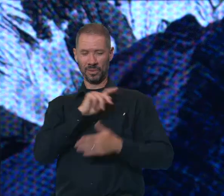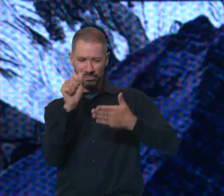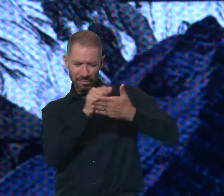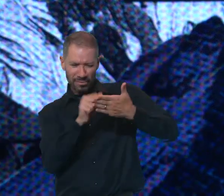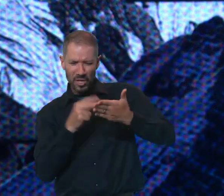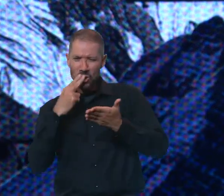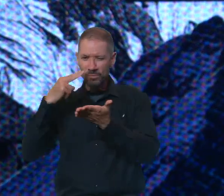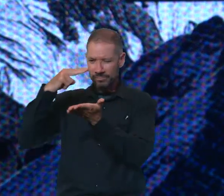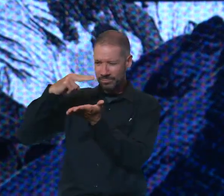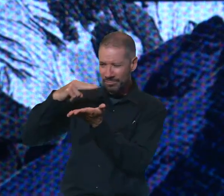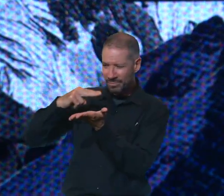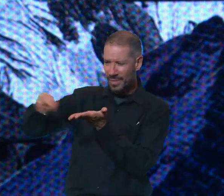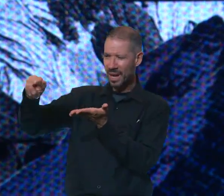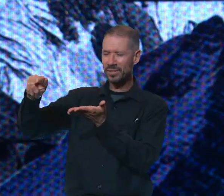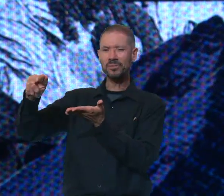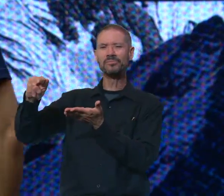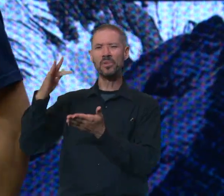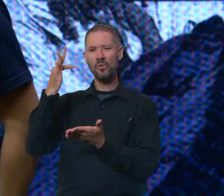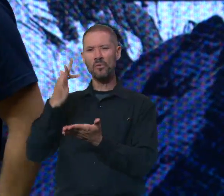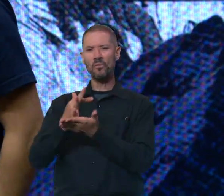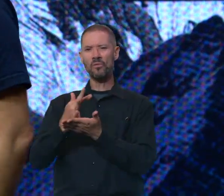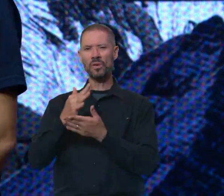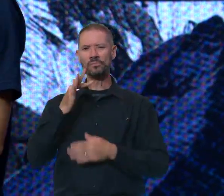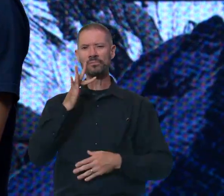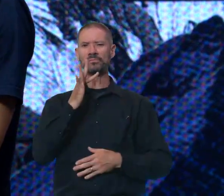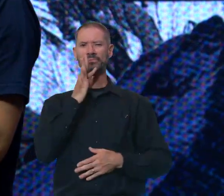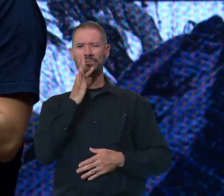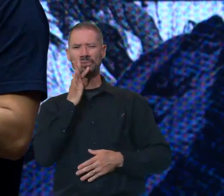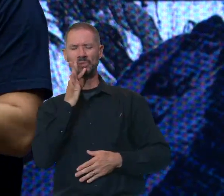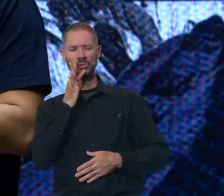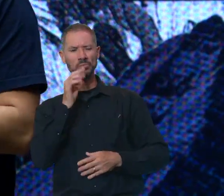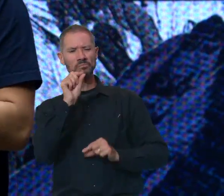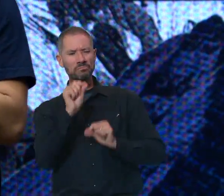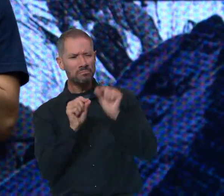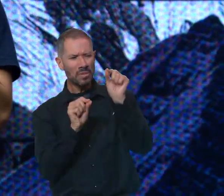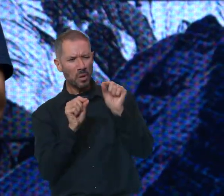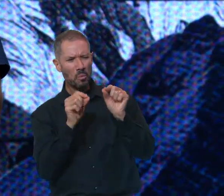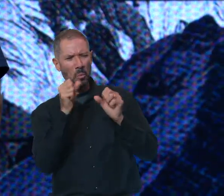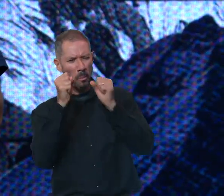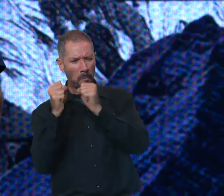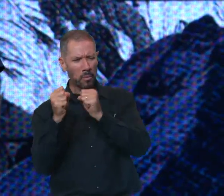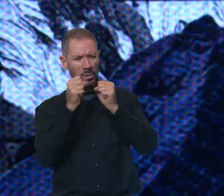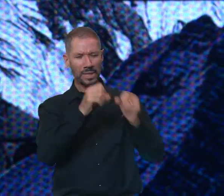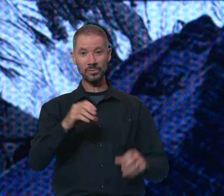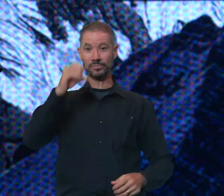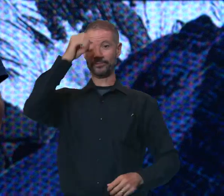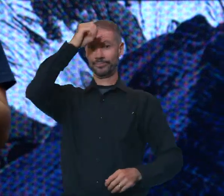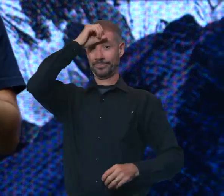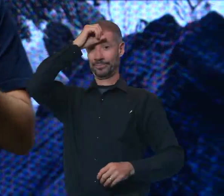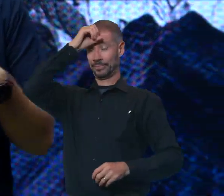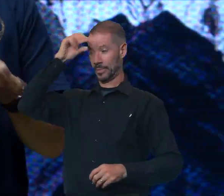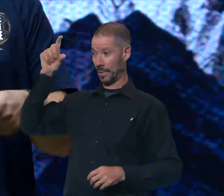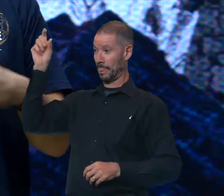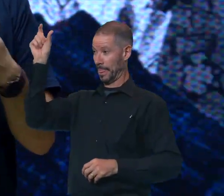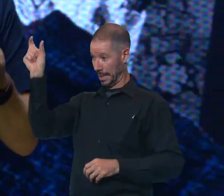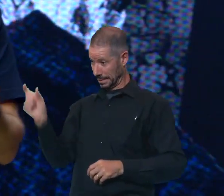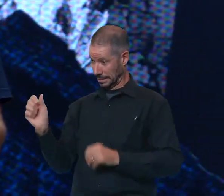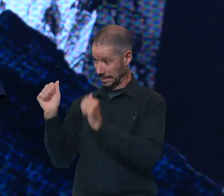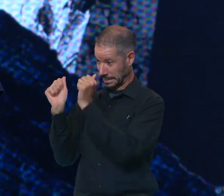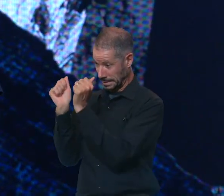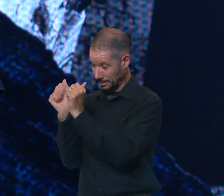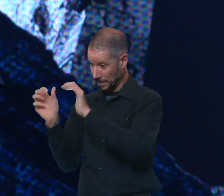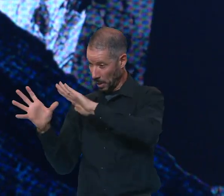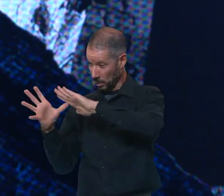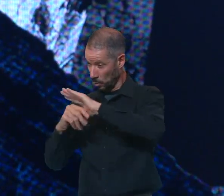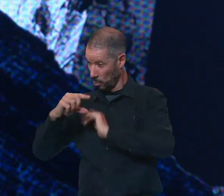uma carta destinada a seu filho na fé, chamado Filemão, para que ele pudesse inocentar a pena de um escravo, ladrão,